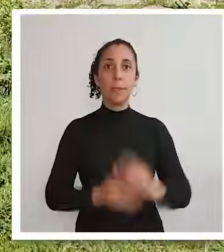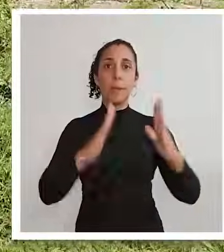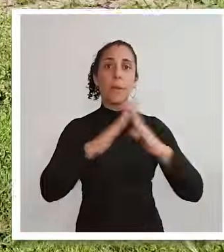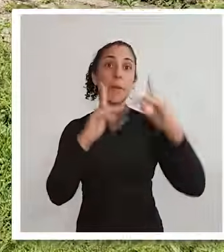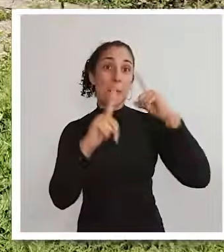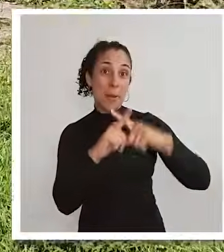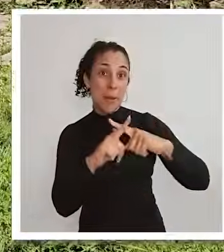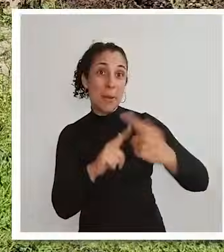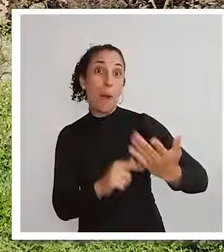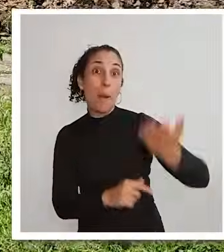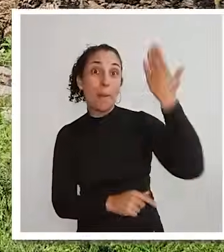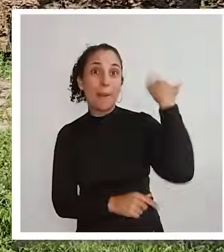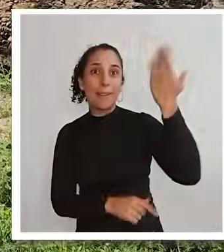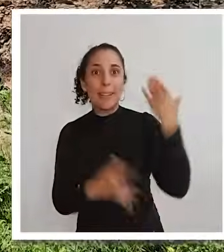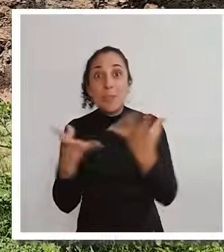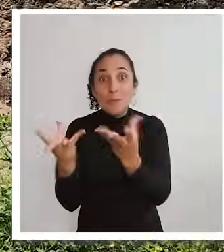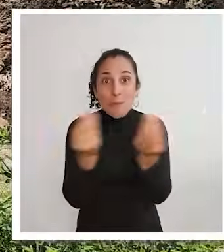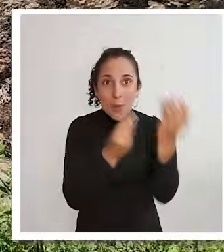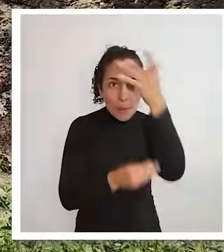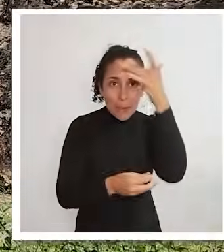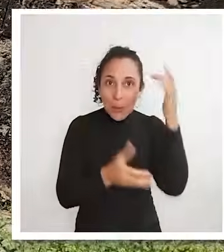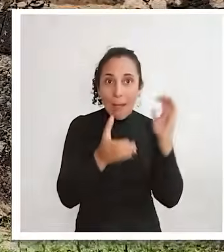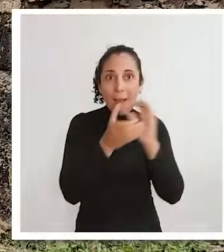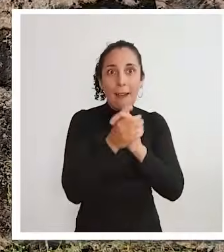Quantos casamentos devem ter acontecido aqui, né?